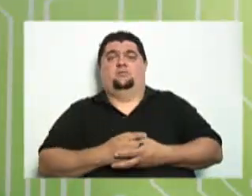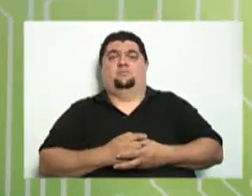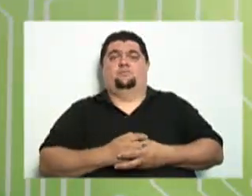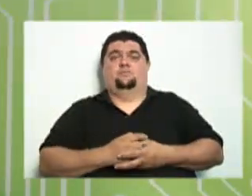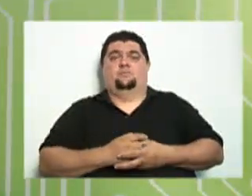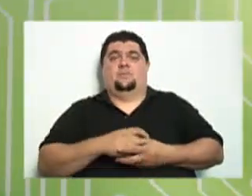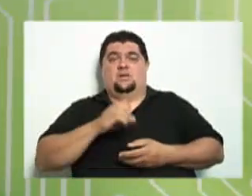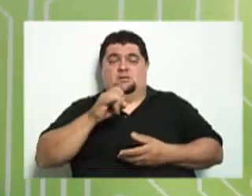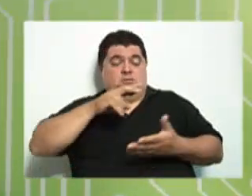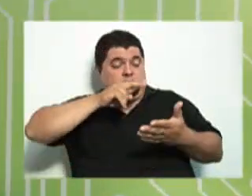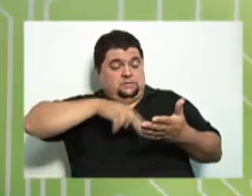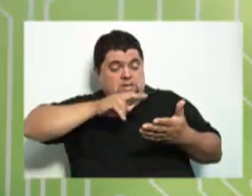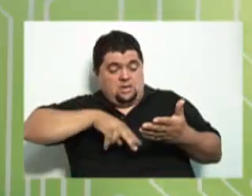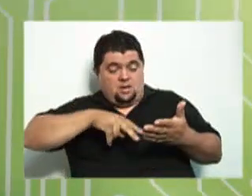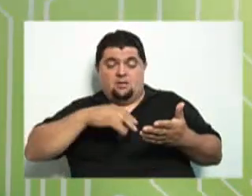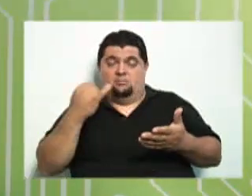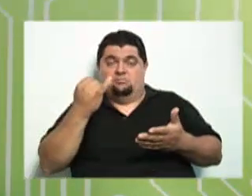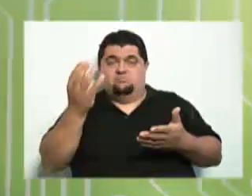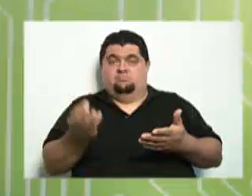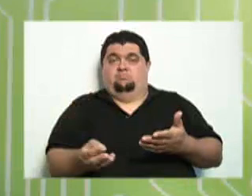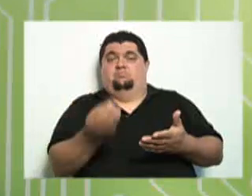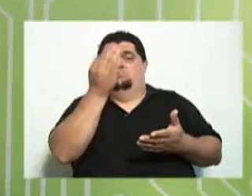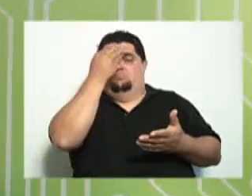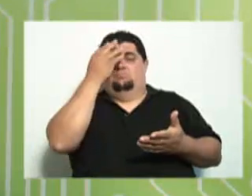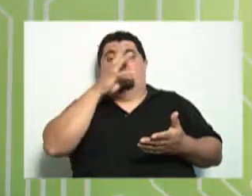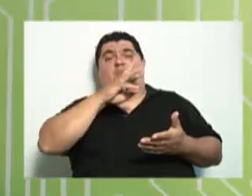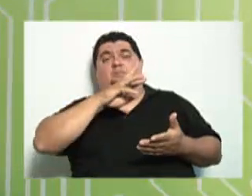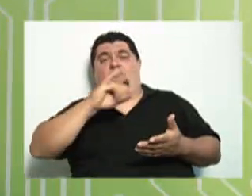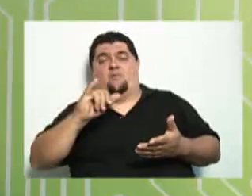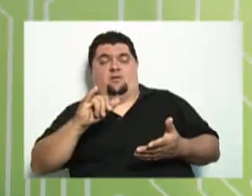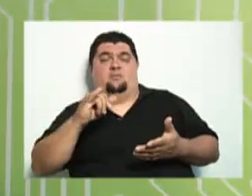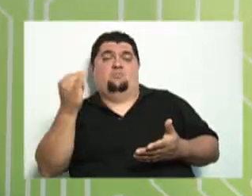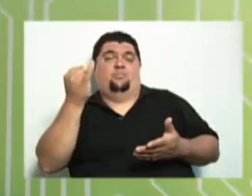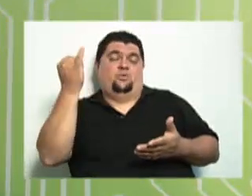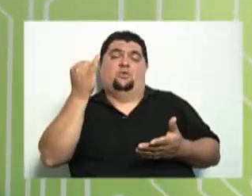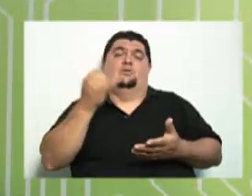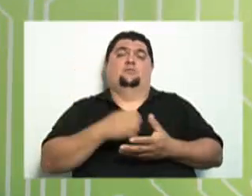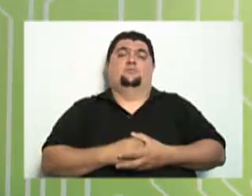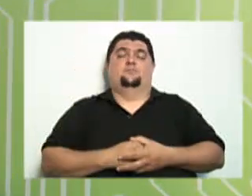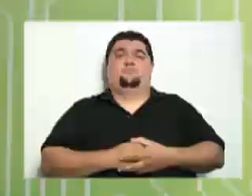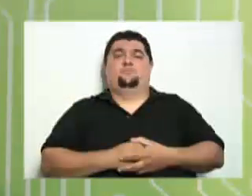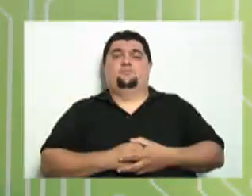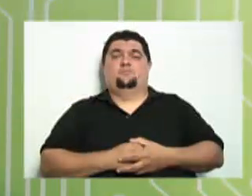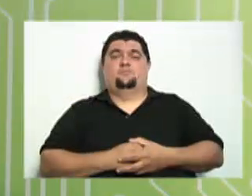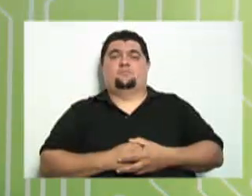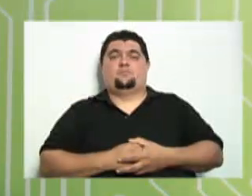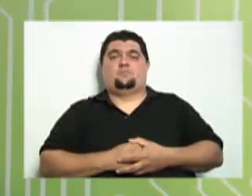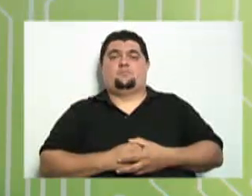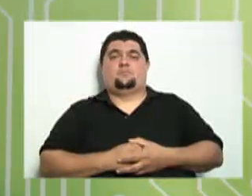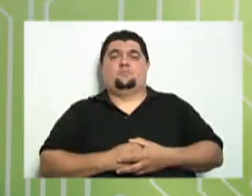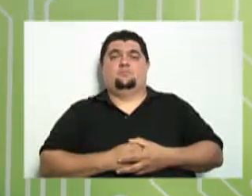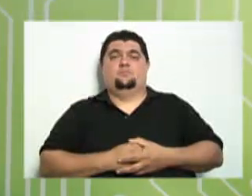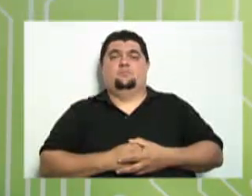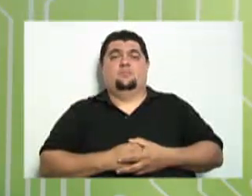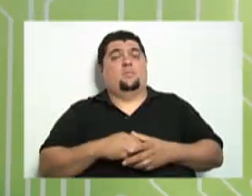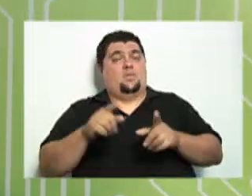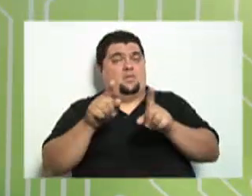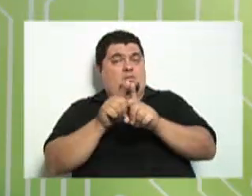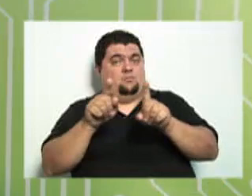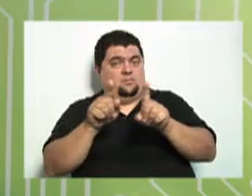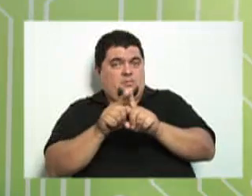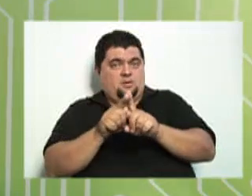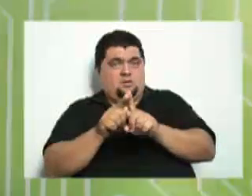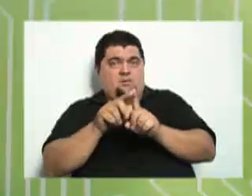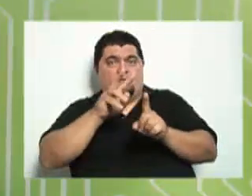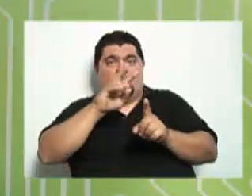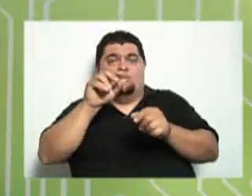você reforçar isso lendo esse material, isso vai ser muito importante para a sua consolidação do conhecimento. Além disso, você vai